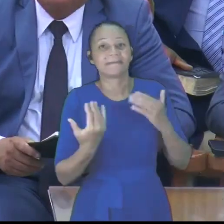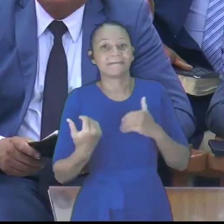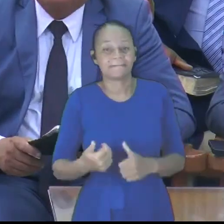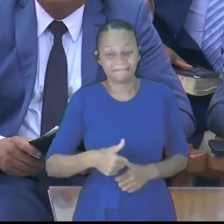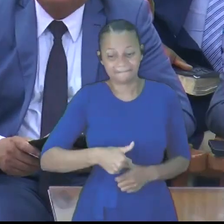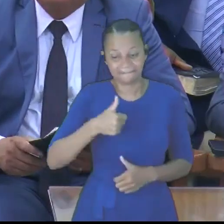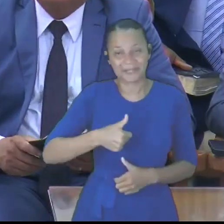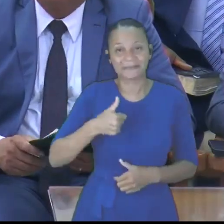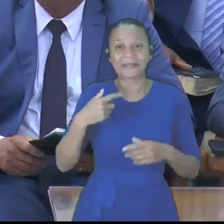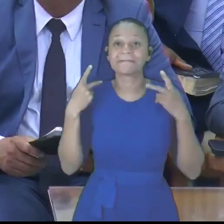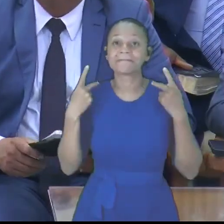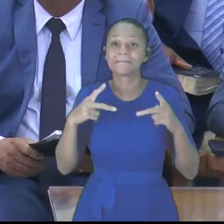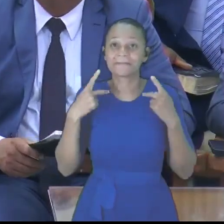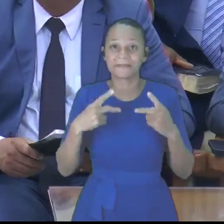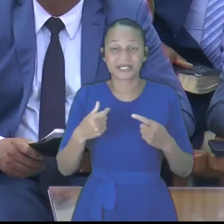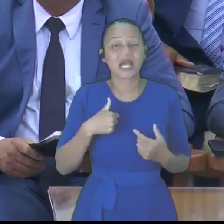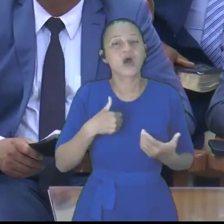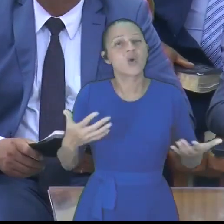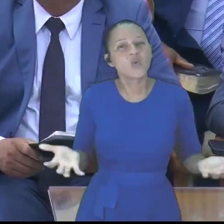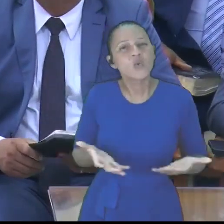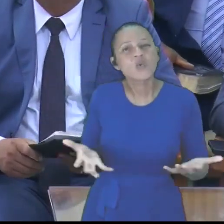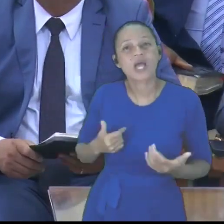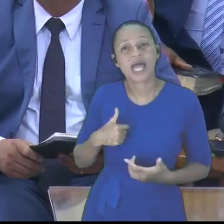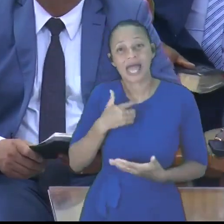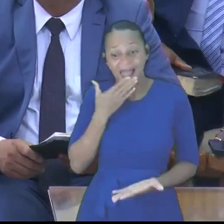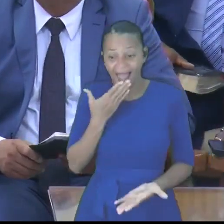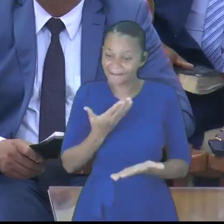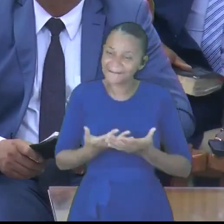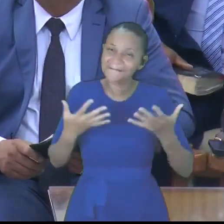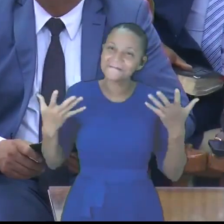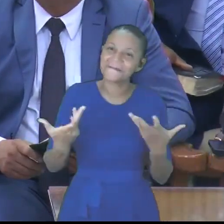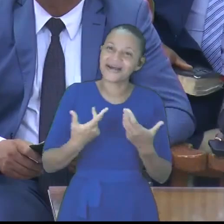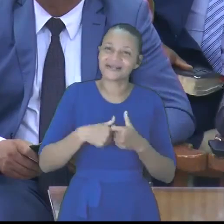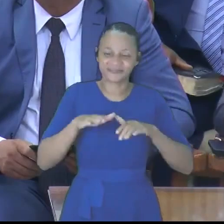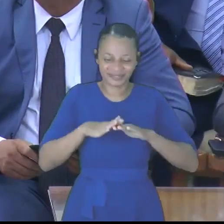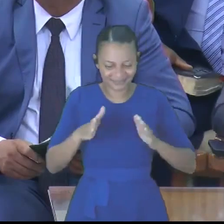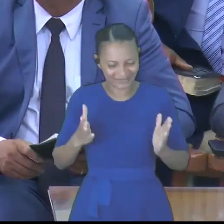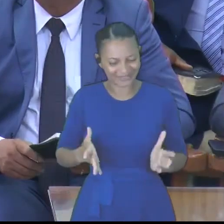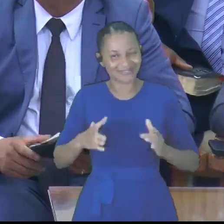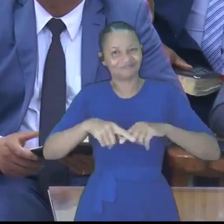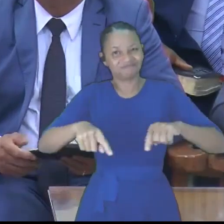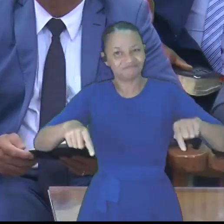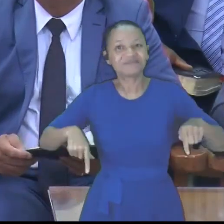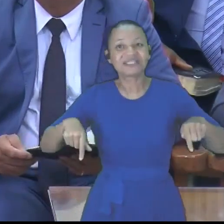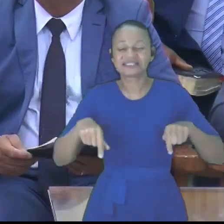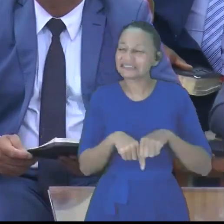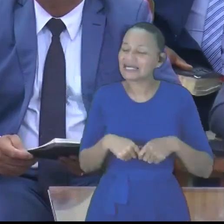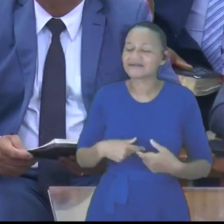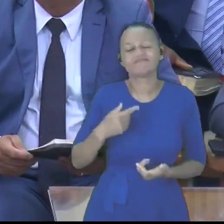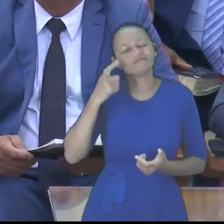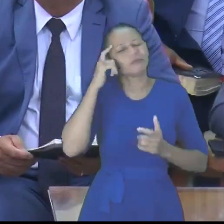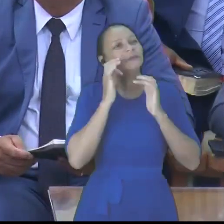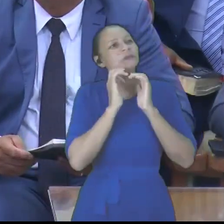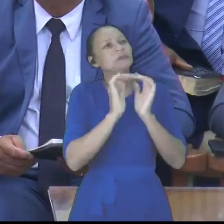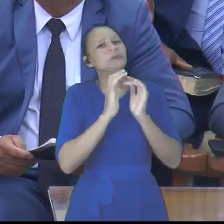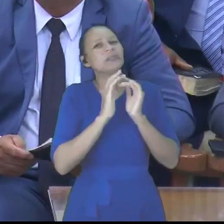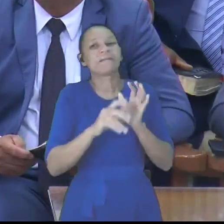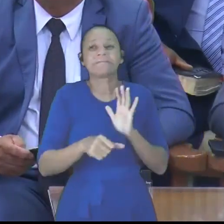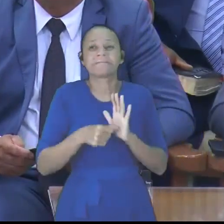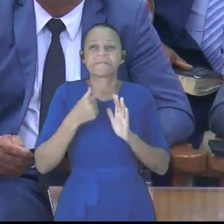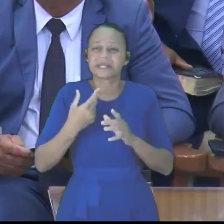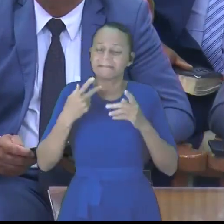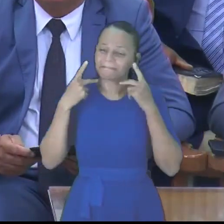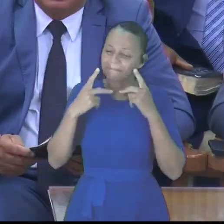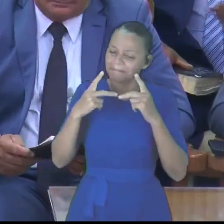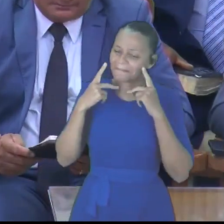primeira pregação. Irmão, eu hoje fiquei maravilhado no meu birô, no meu gabinete, meditando sobre a primeira